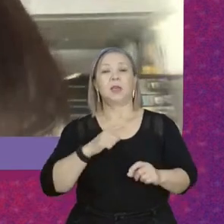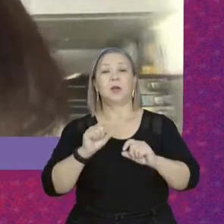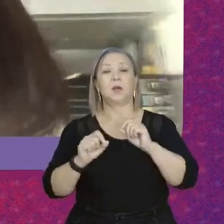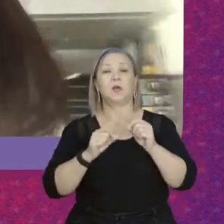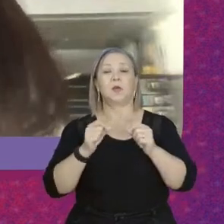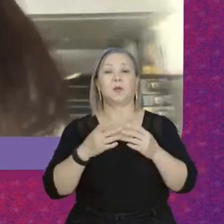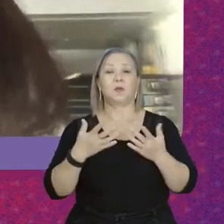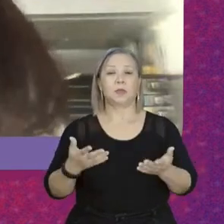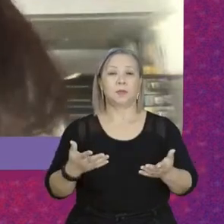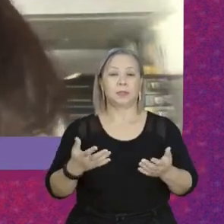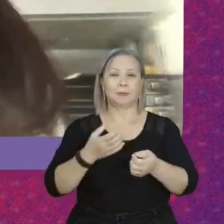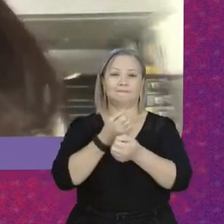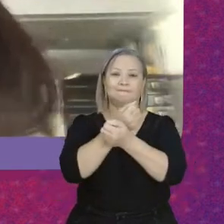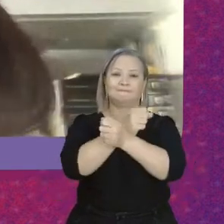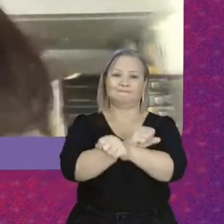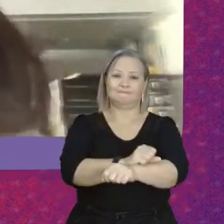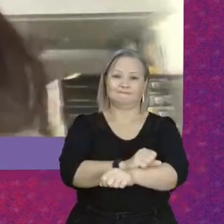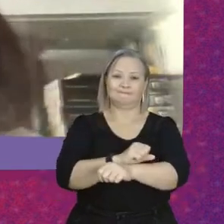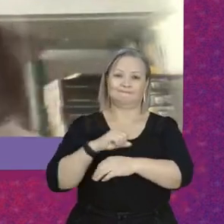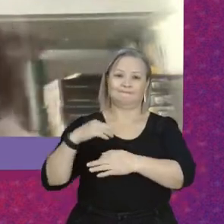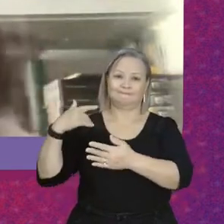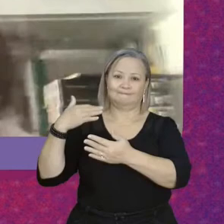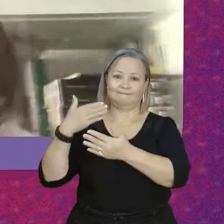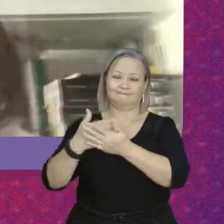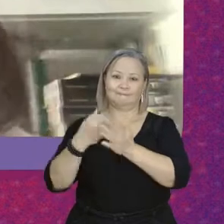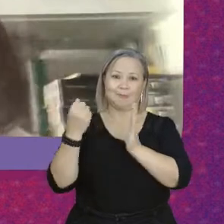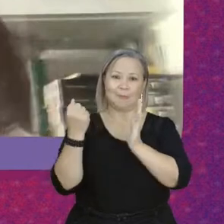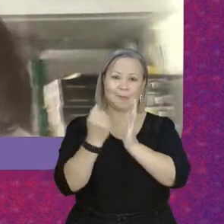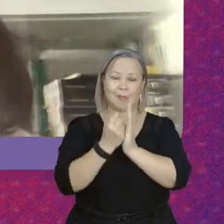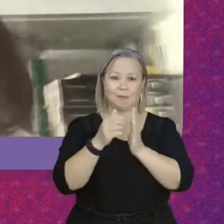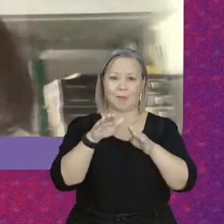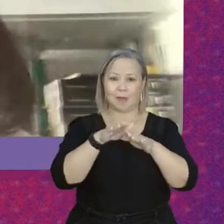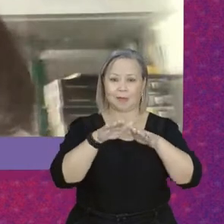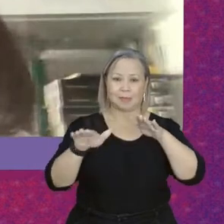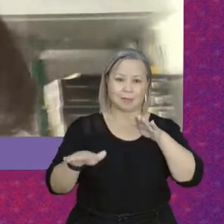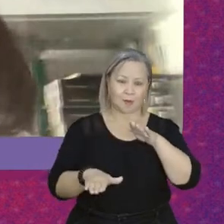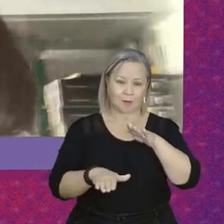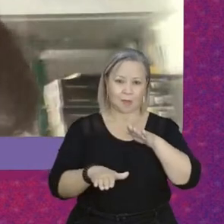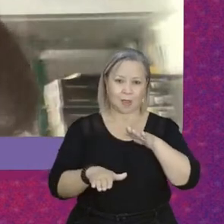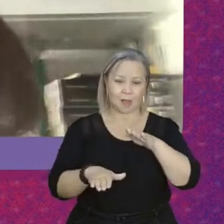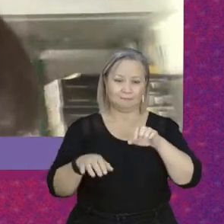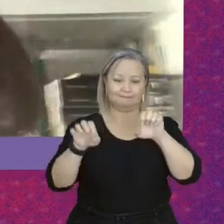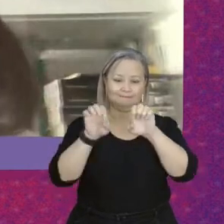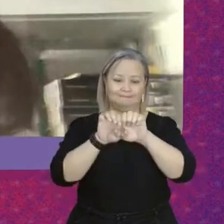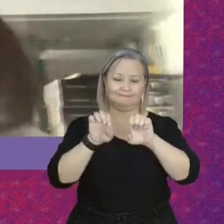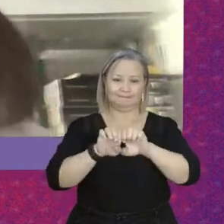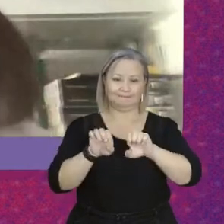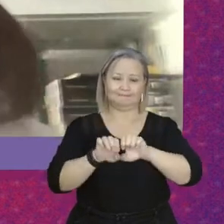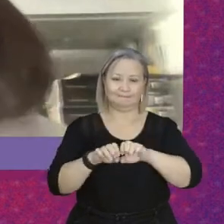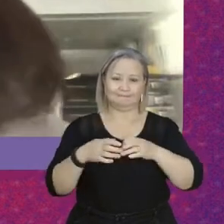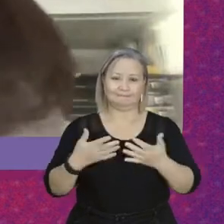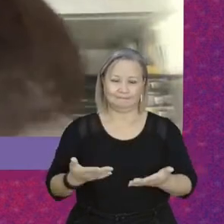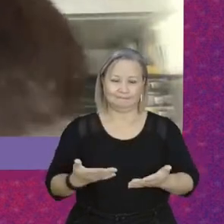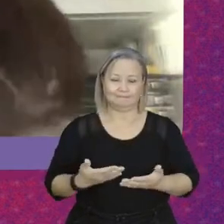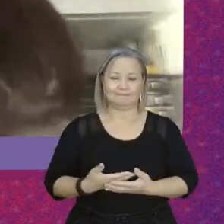da escravidão e as marcas da nossa desigualdade estrutural.